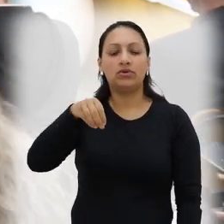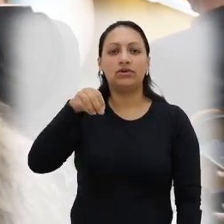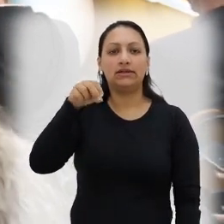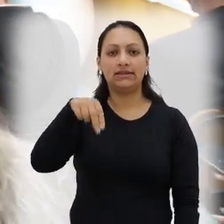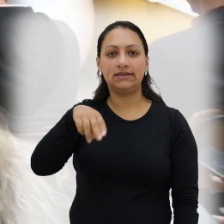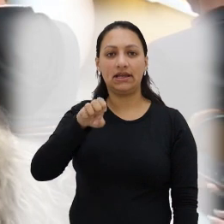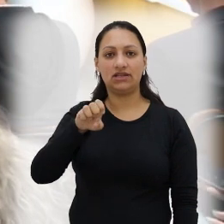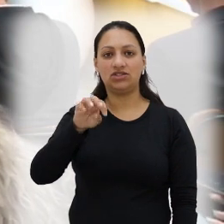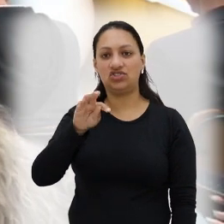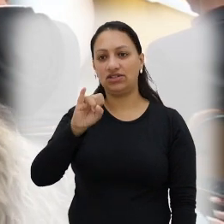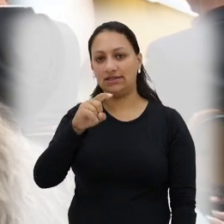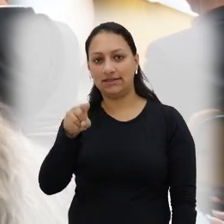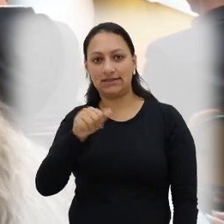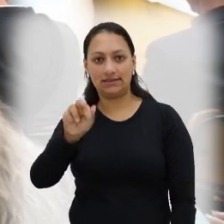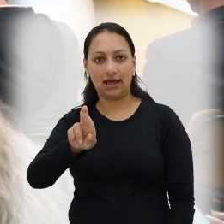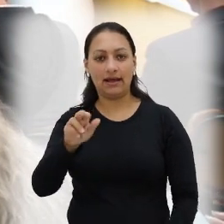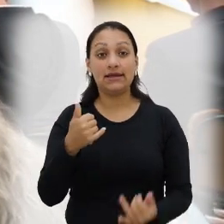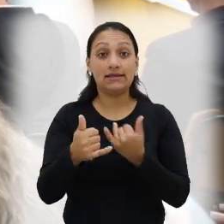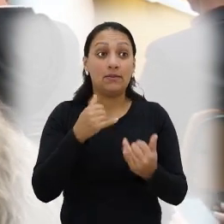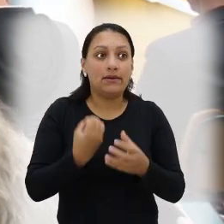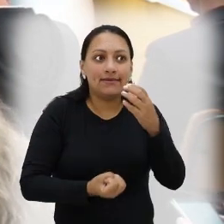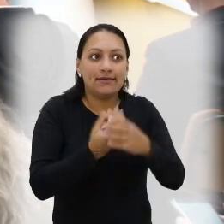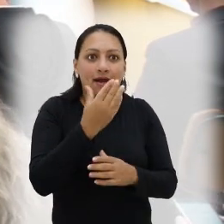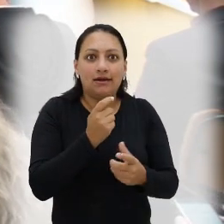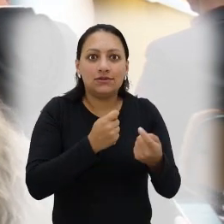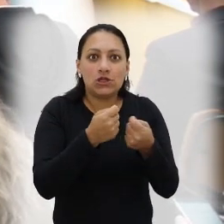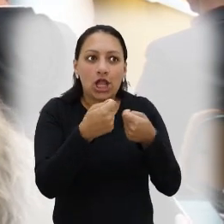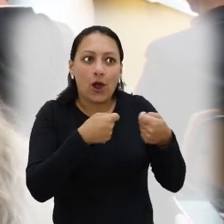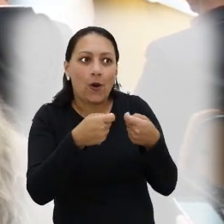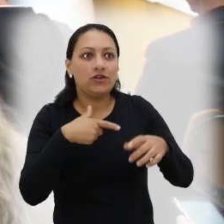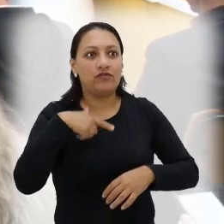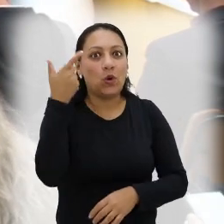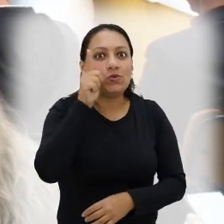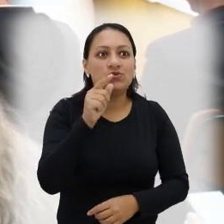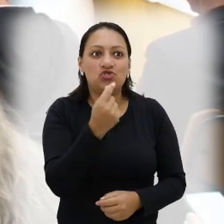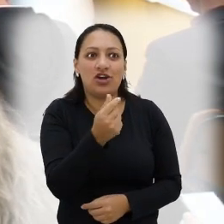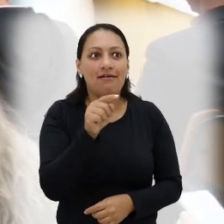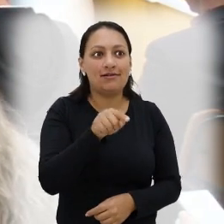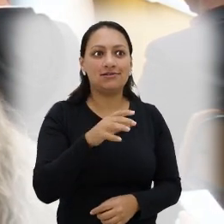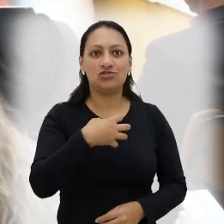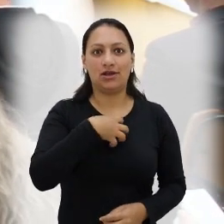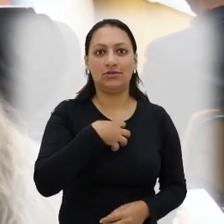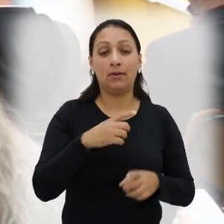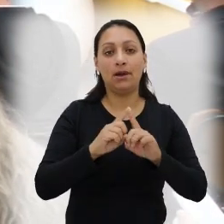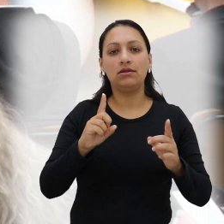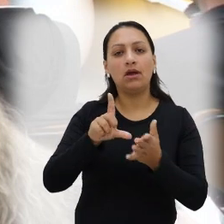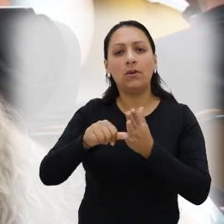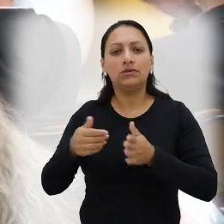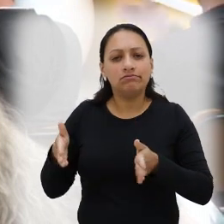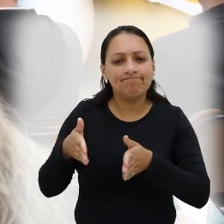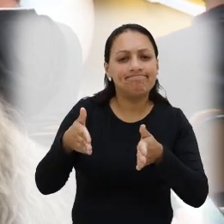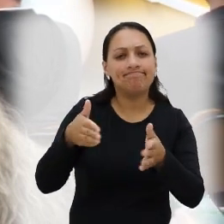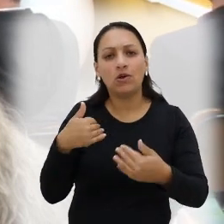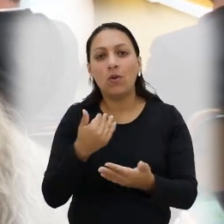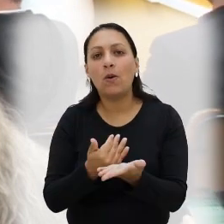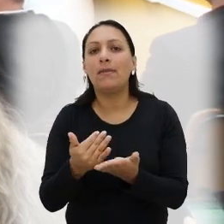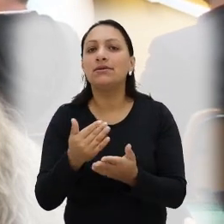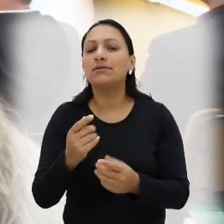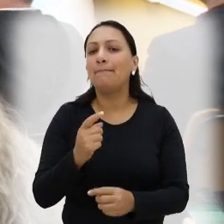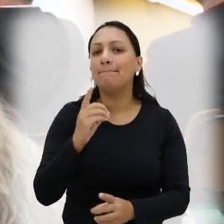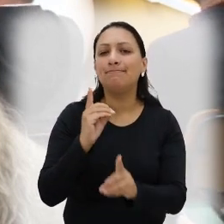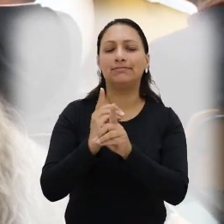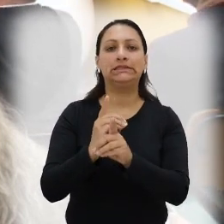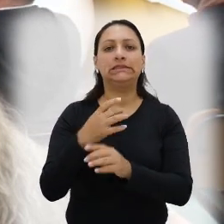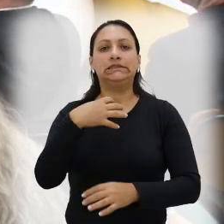assim, cara, vou criar um negócio, vou ganhar dinheiro desse jeito. E aí tu começa a caminhar e descobre que aquele jeito que tu pensou de ganhar dinheiro é um jeito